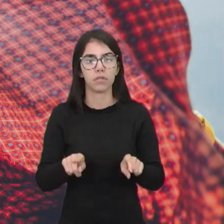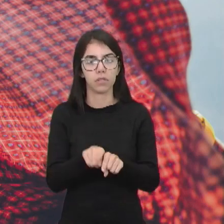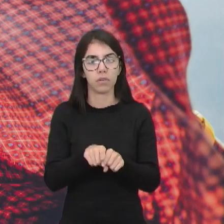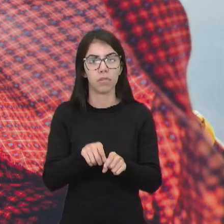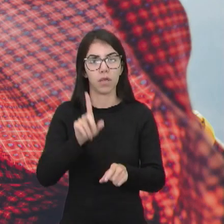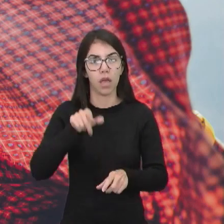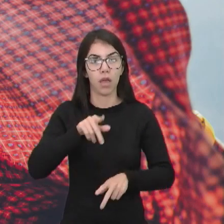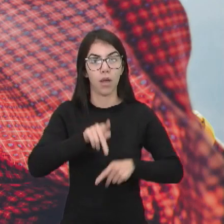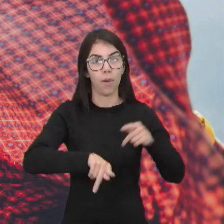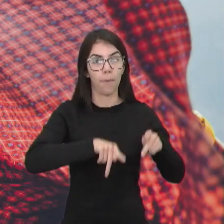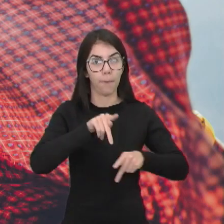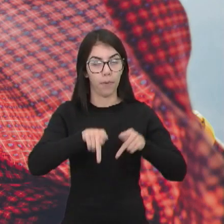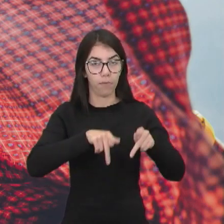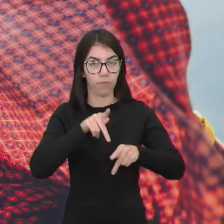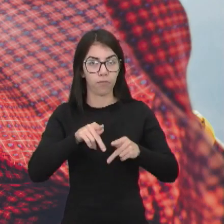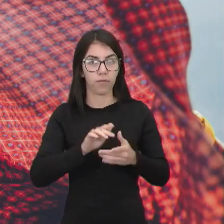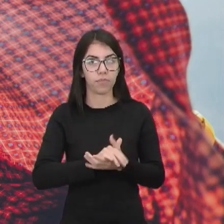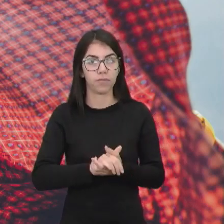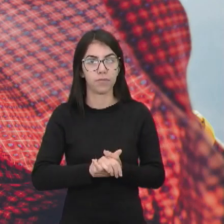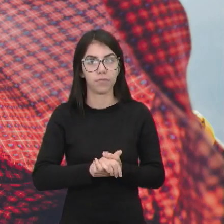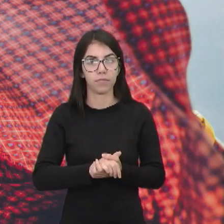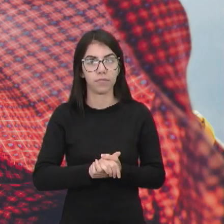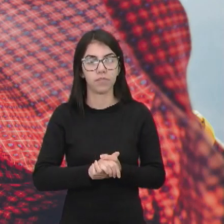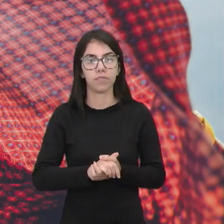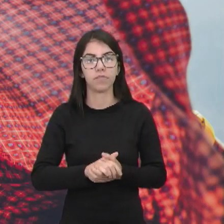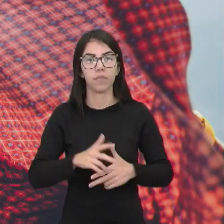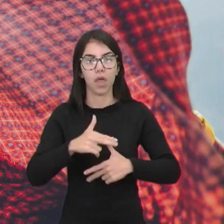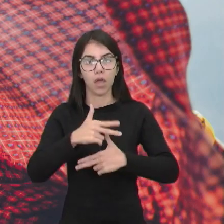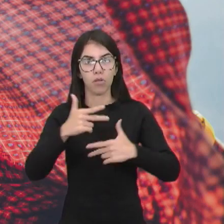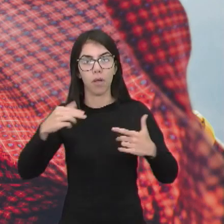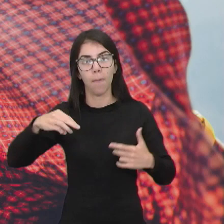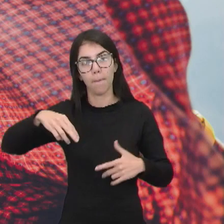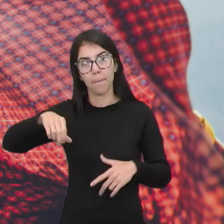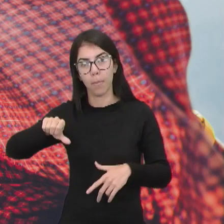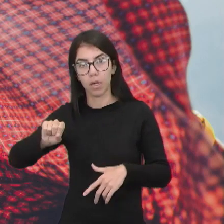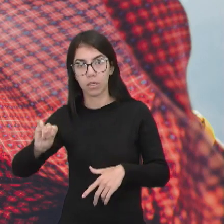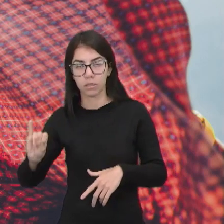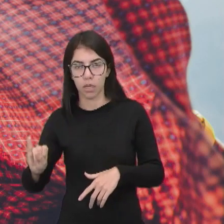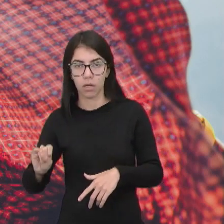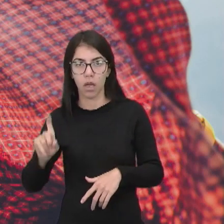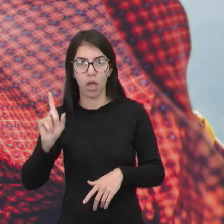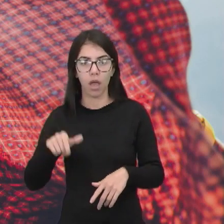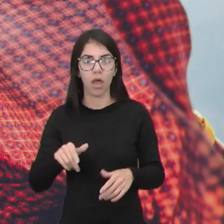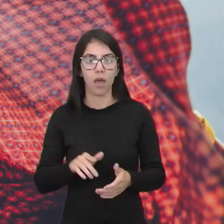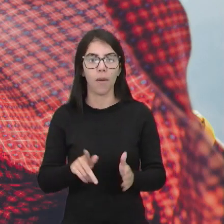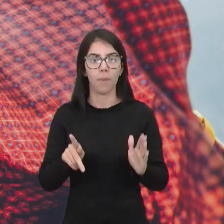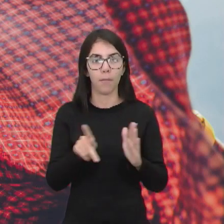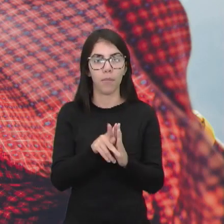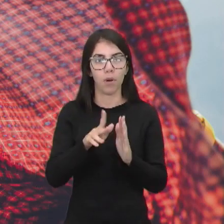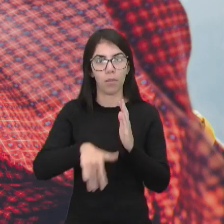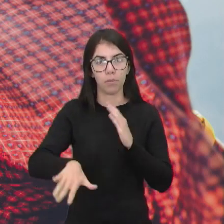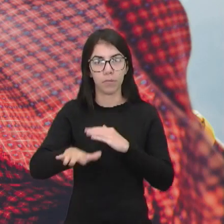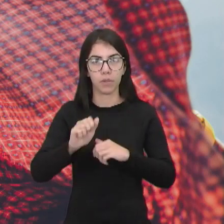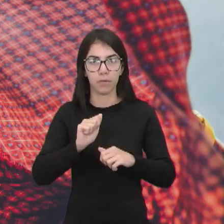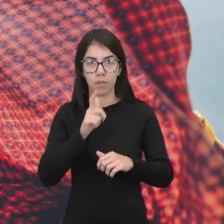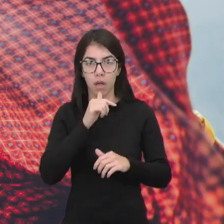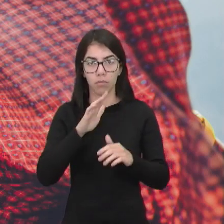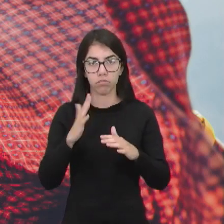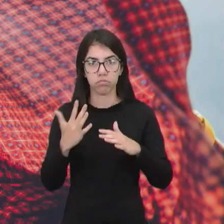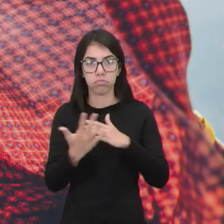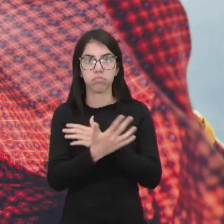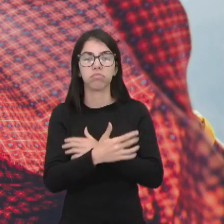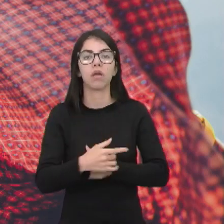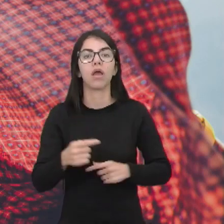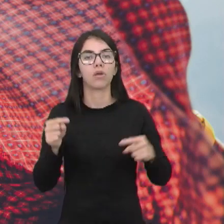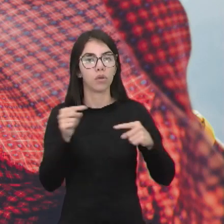um povo, né, da etnia Maasai, proveniente aí, então dessa ilha, né, de Zanzibar, que faz